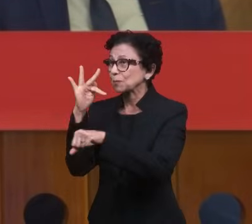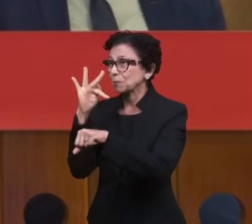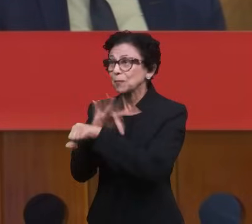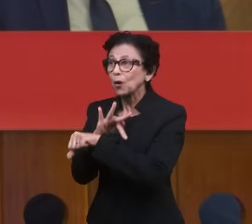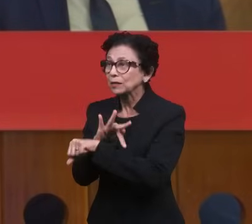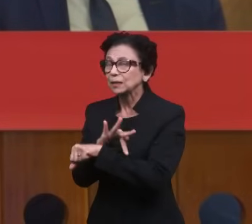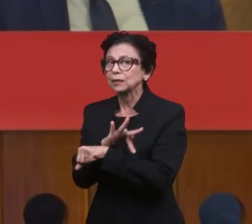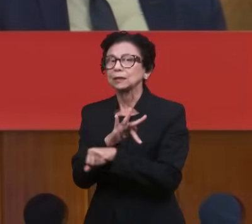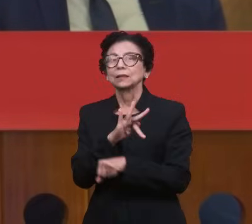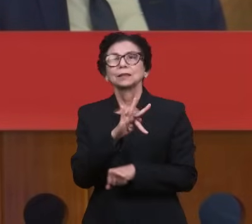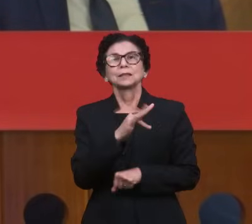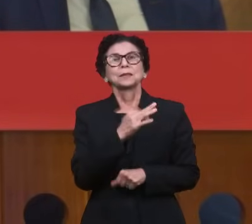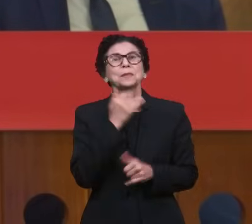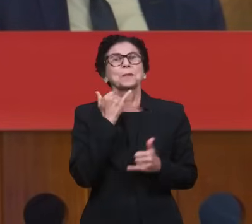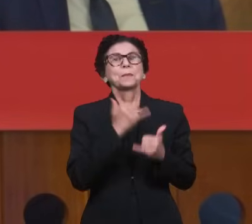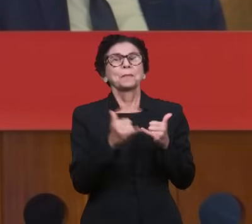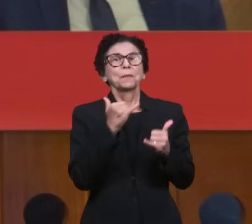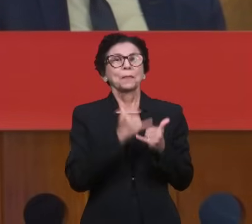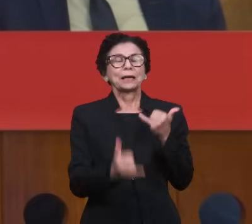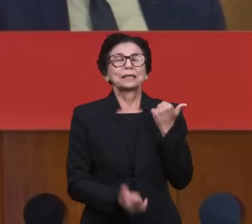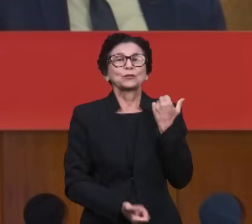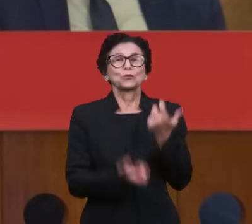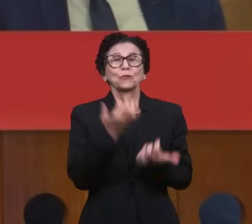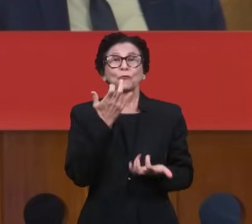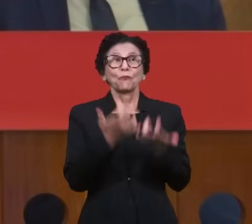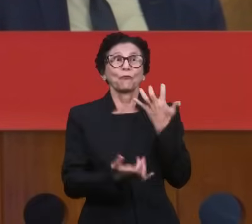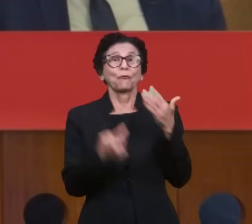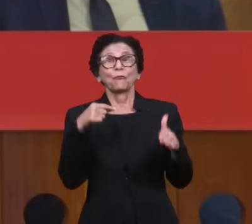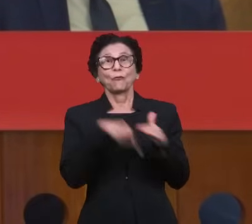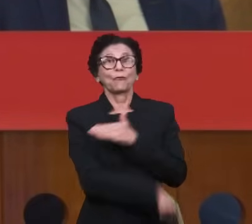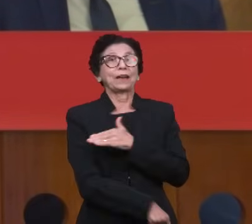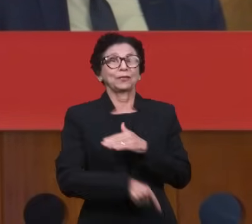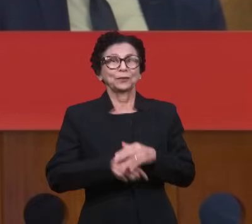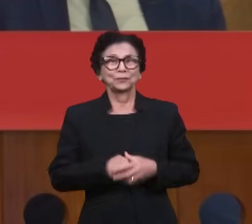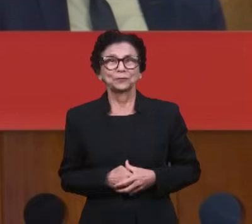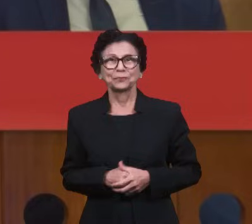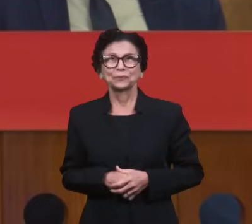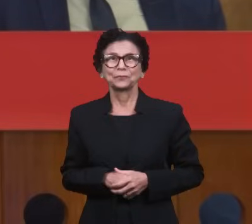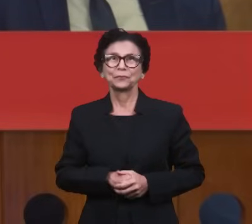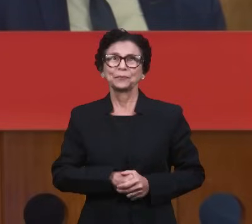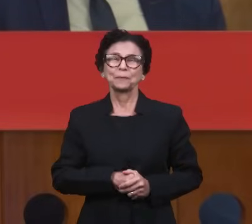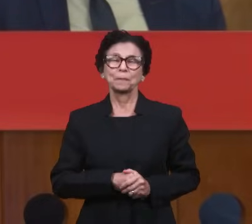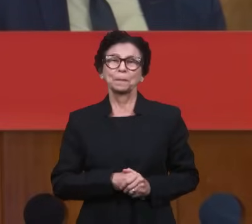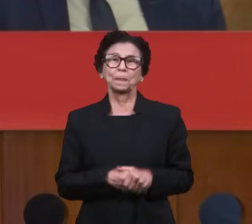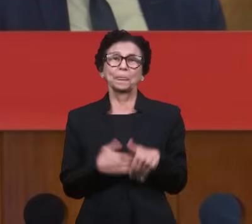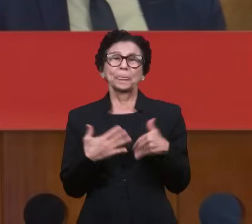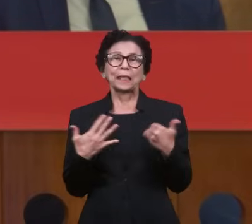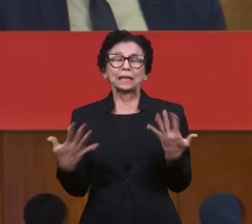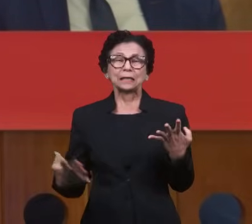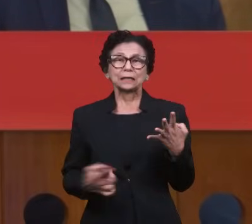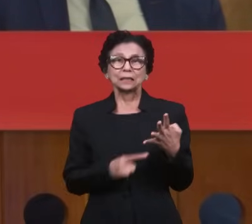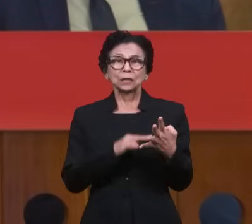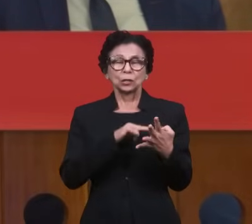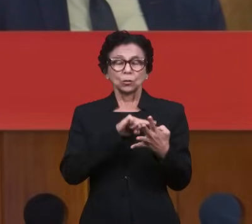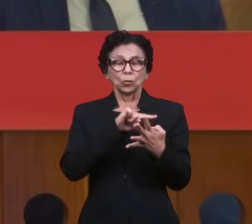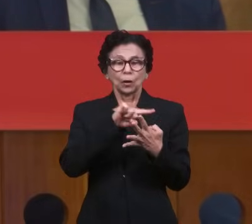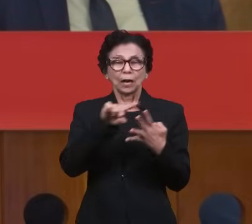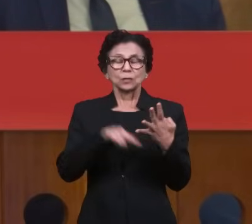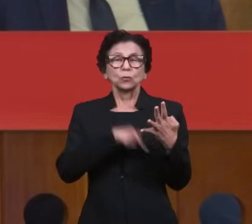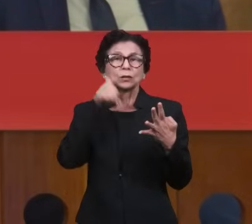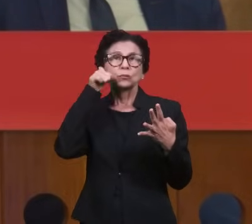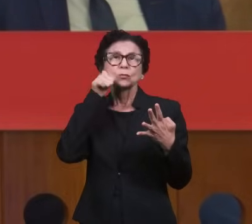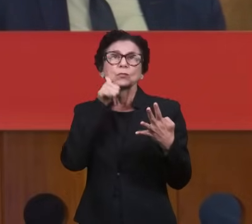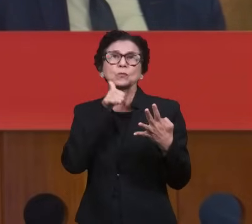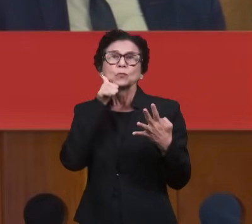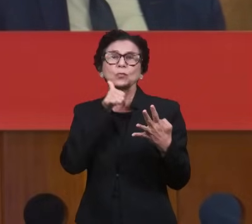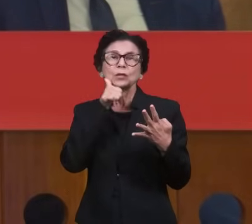Veja só, eu saio de manhã, está tudo bem, quando chega de tarde, elas se reúnem às 4 e eu tenho